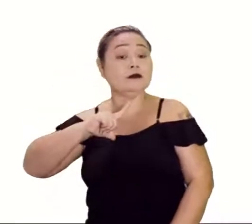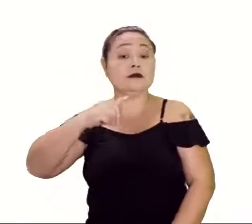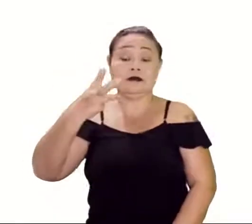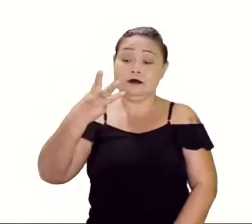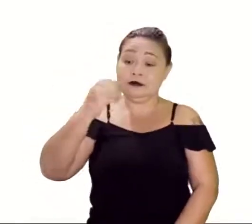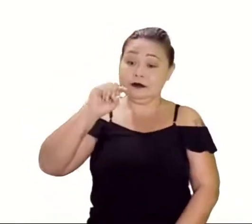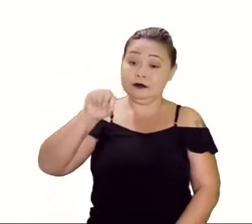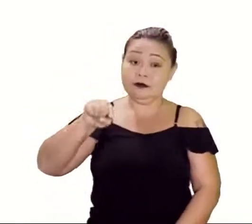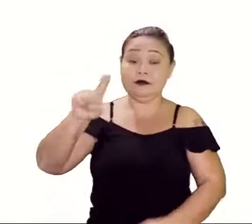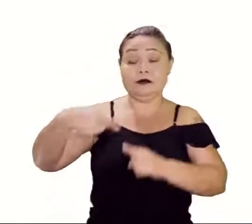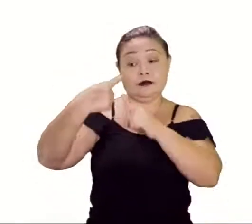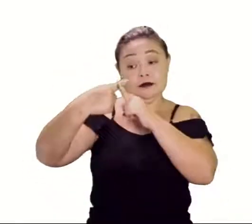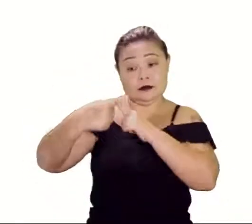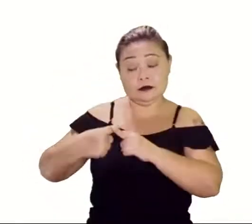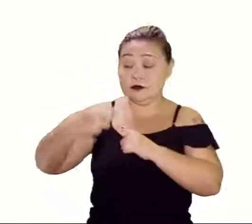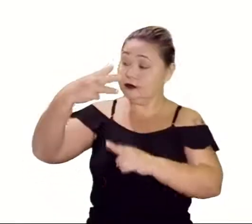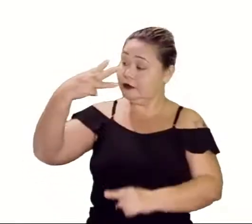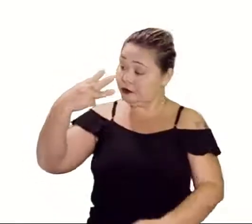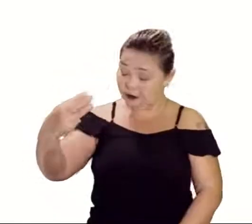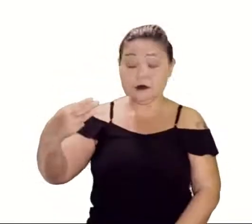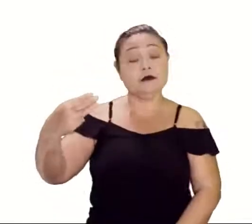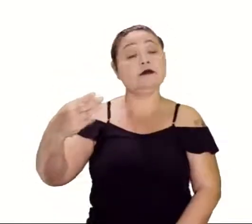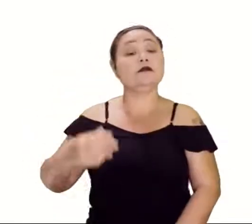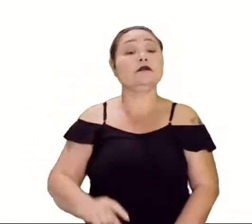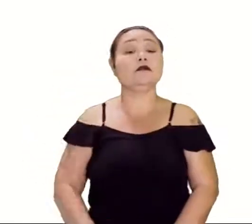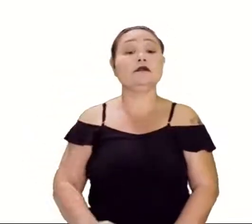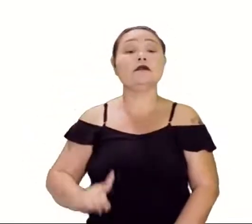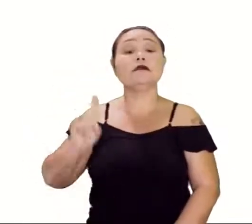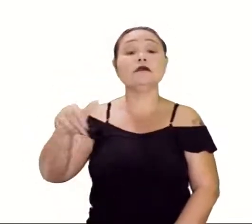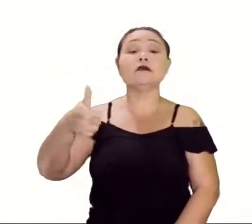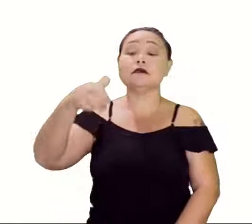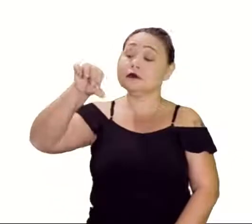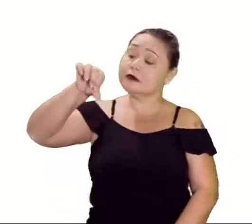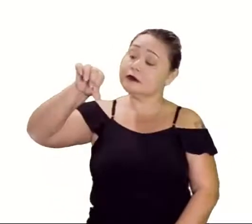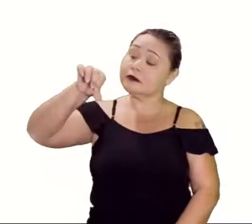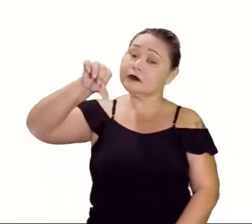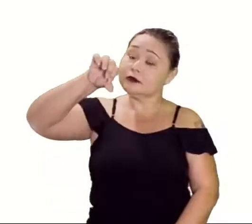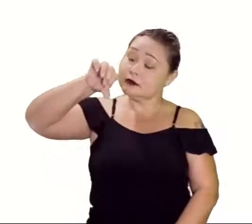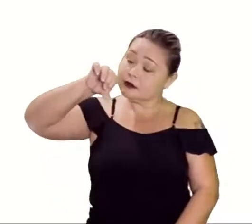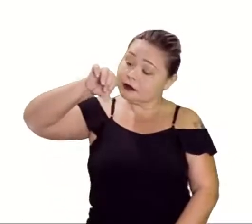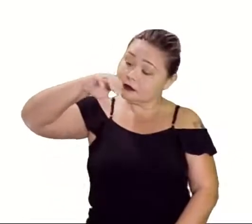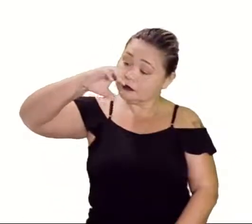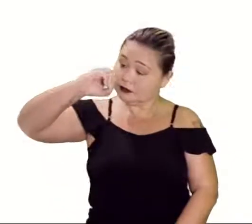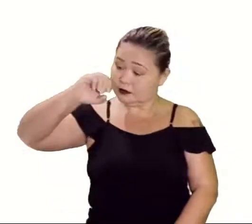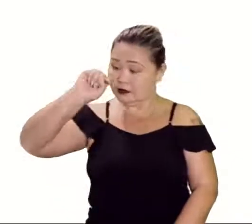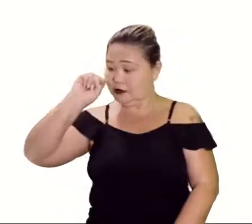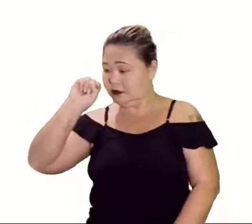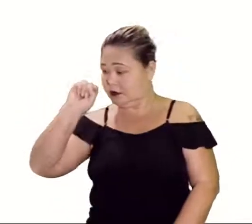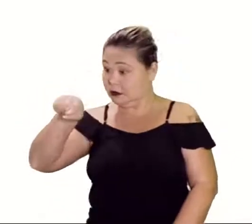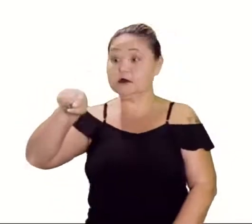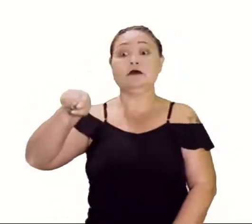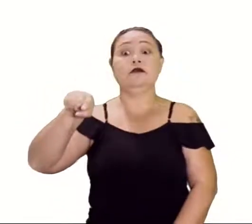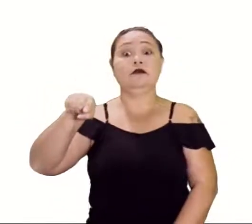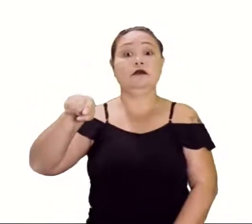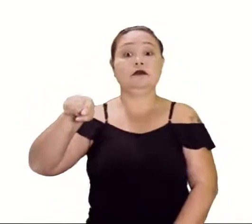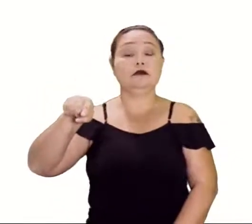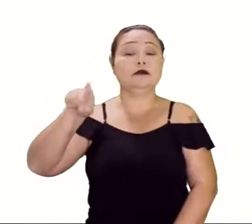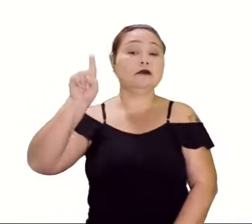eu tenho 30.000 vezes 3. 3 vezes 3? 9. 9, então eu tenho 90.000.